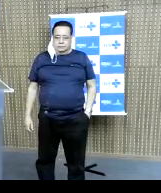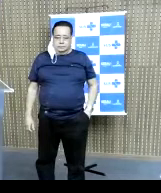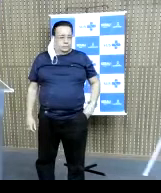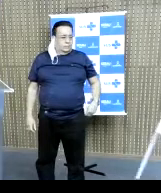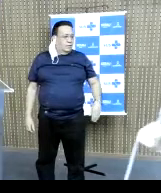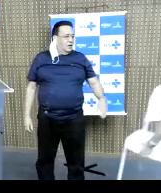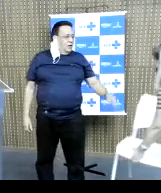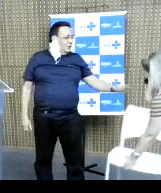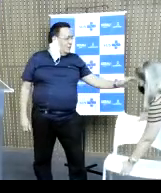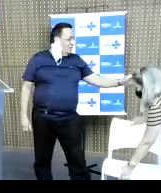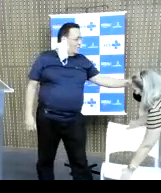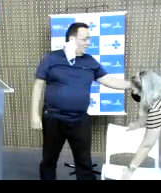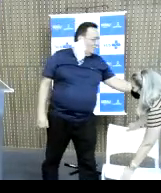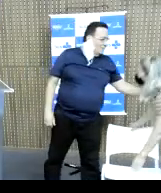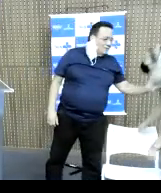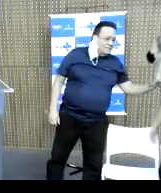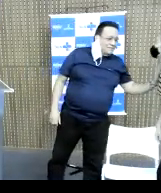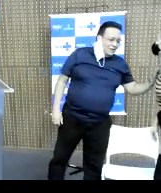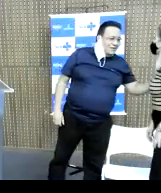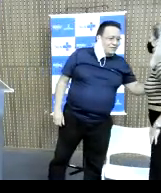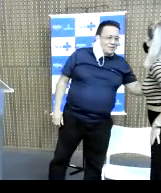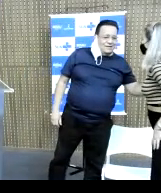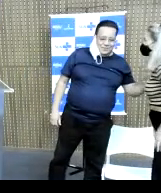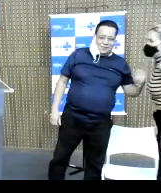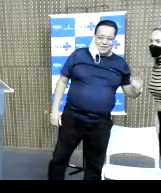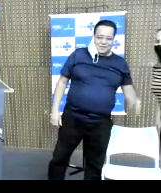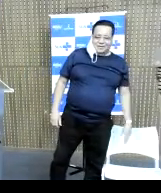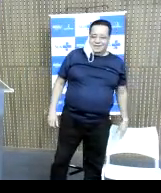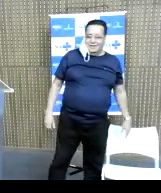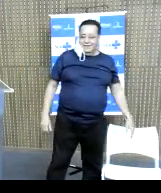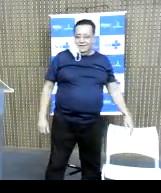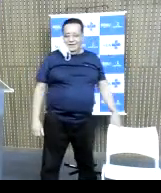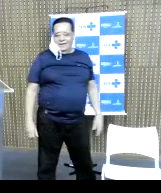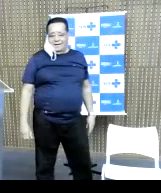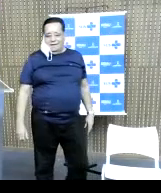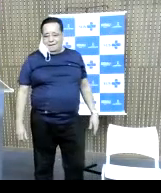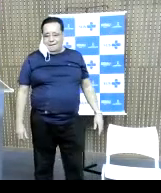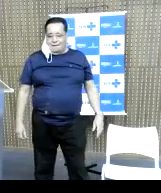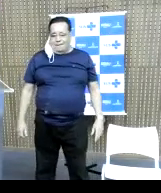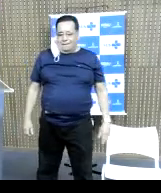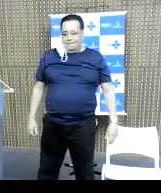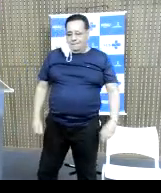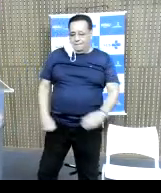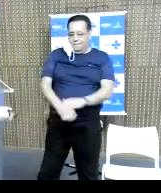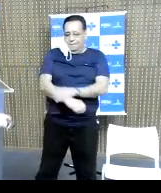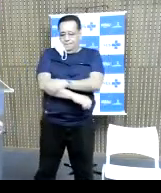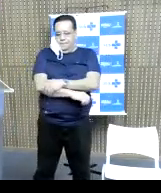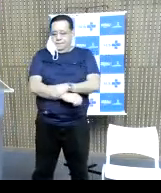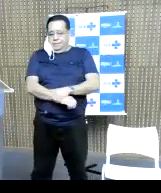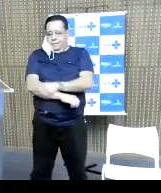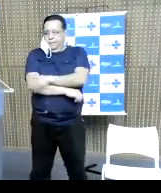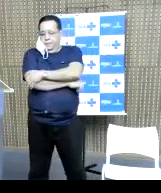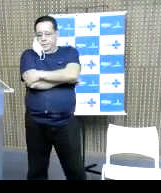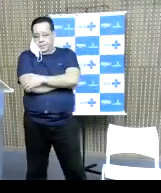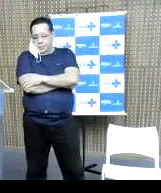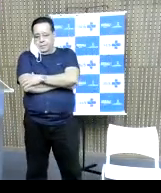Aqui é a ficha técnica da unidade, fica localizada na rua Alcides Celso Macherete. O horário de funcionamento é de segunda a